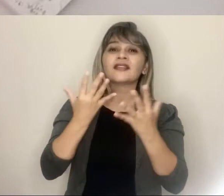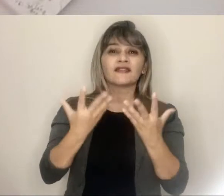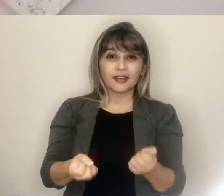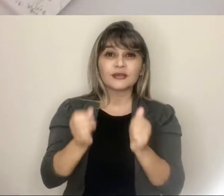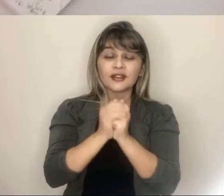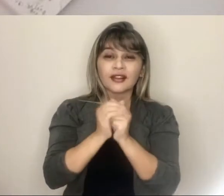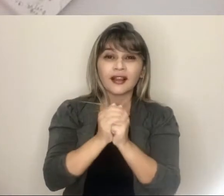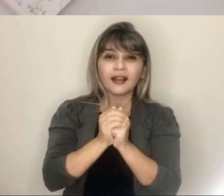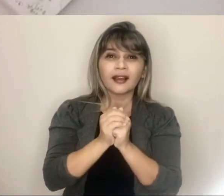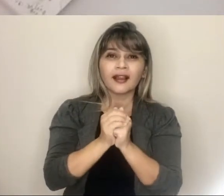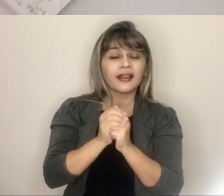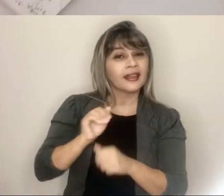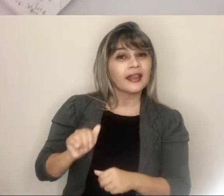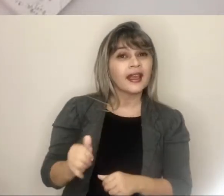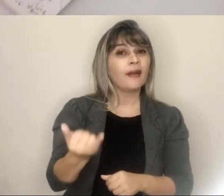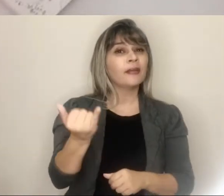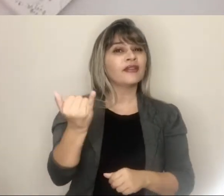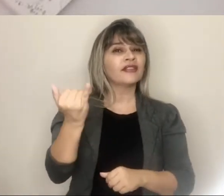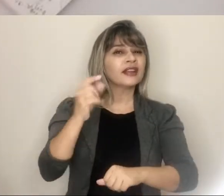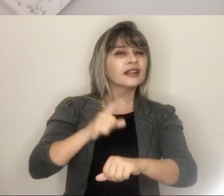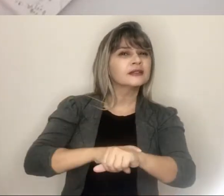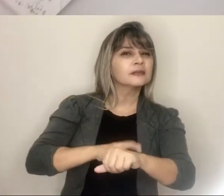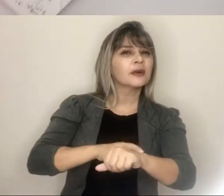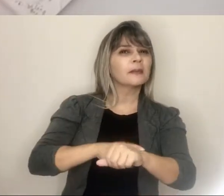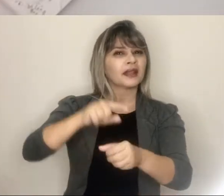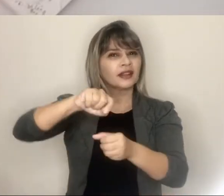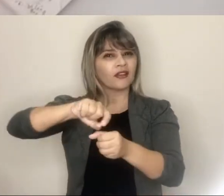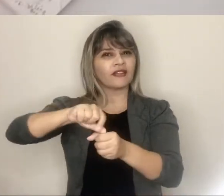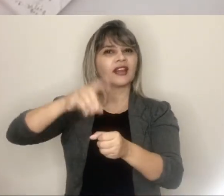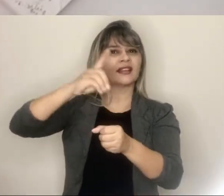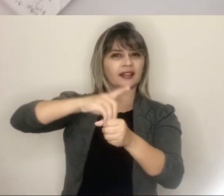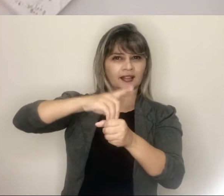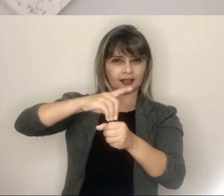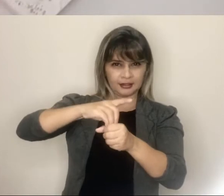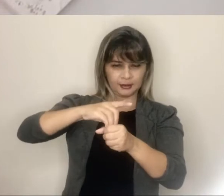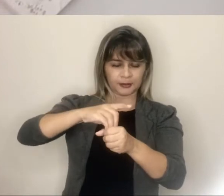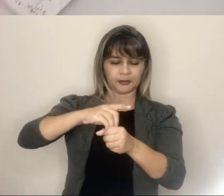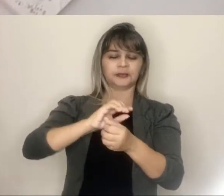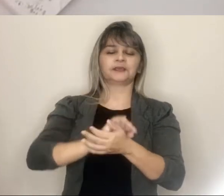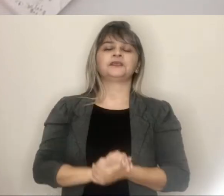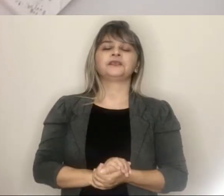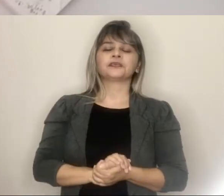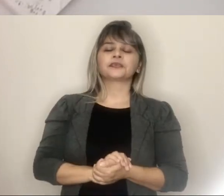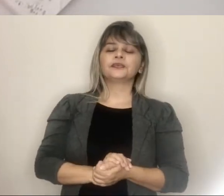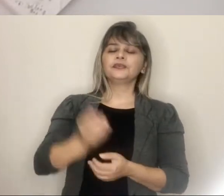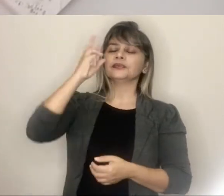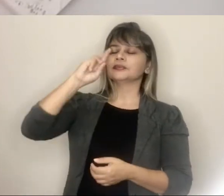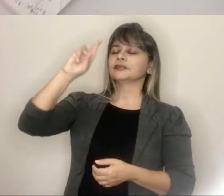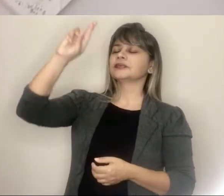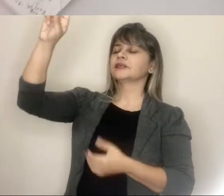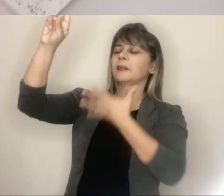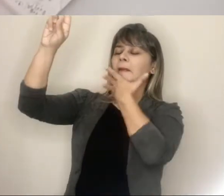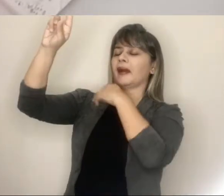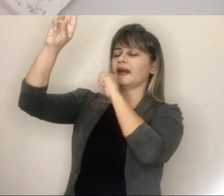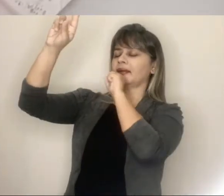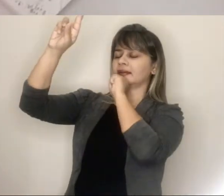tela. E nesse momento você tem a oportunidade de fazer a tua oferta de maneira online, tá bom? Vamos estar orando nesse momento enquanto